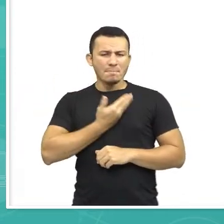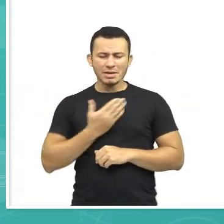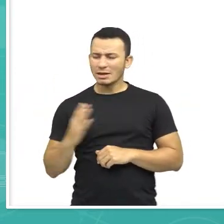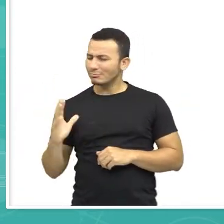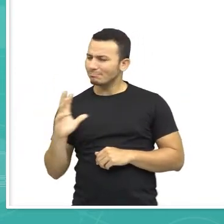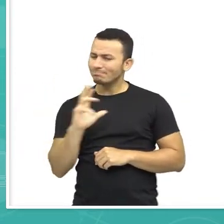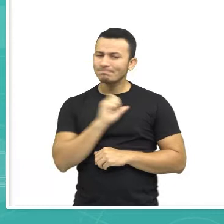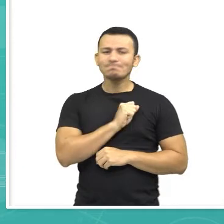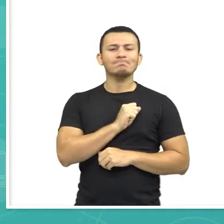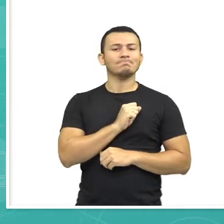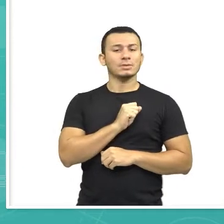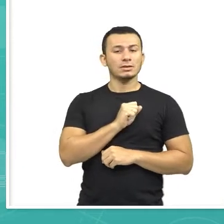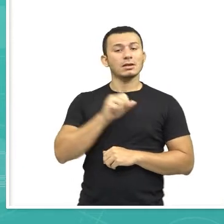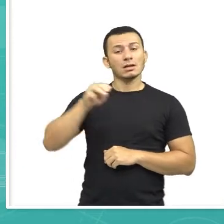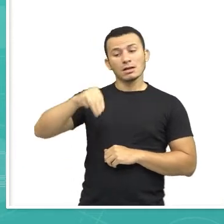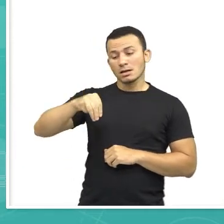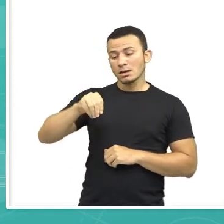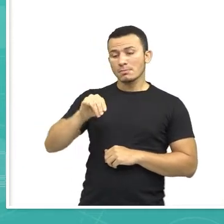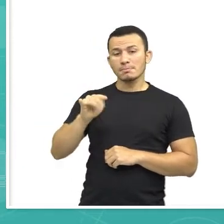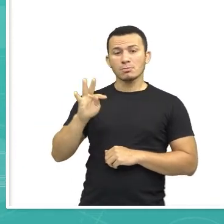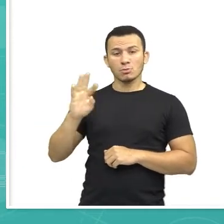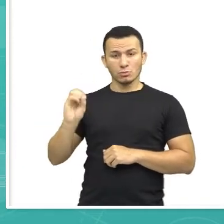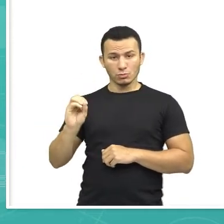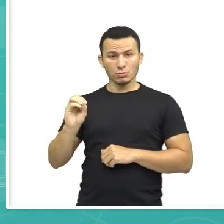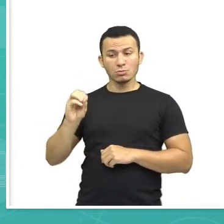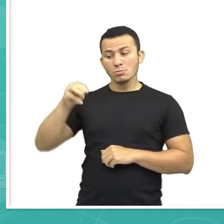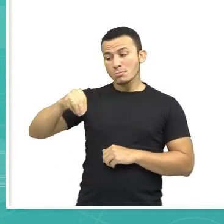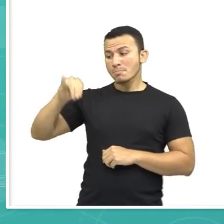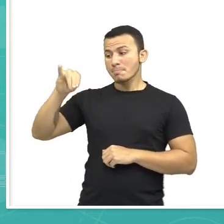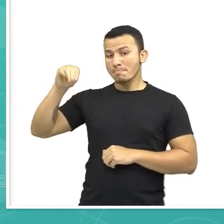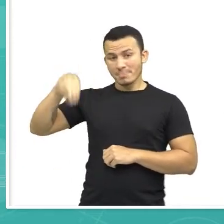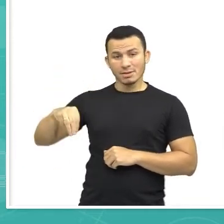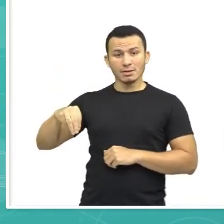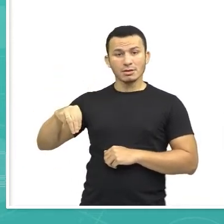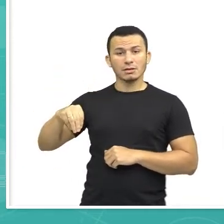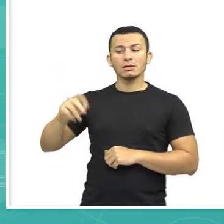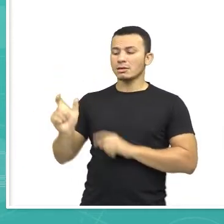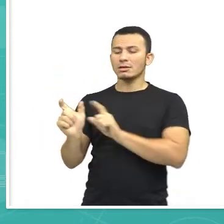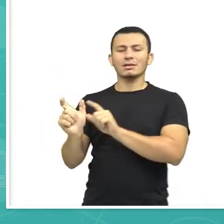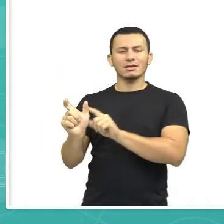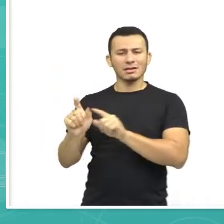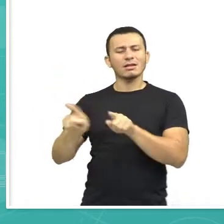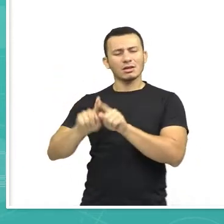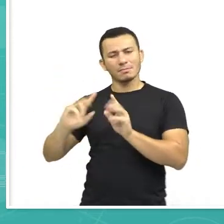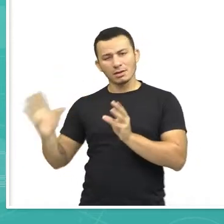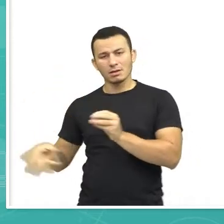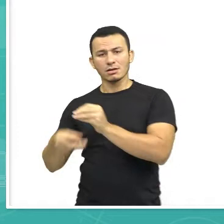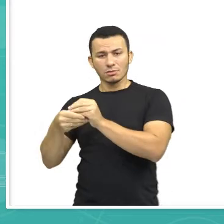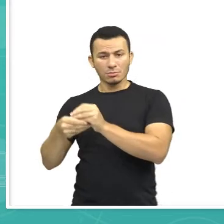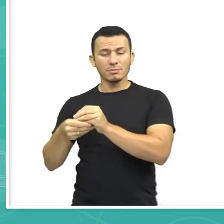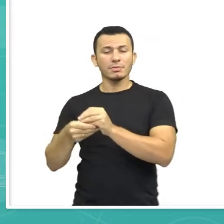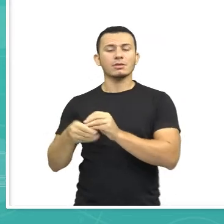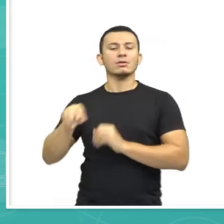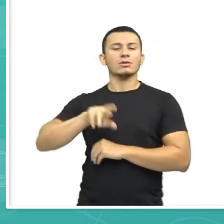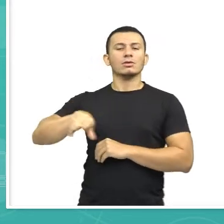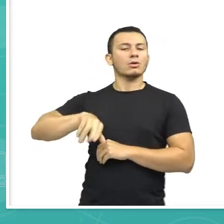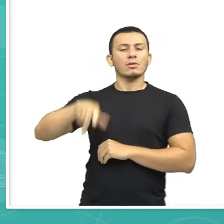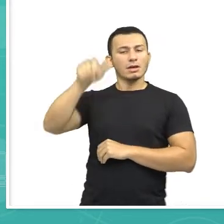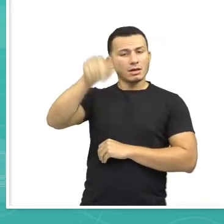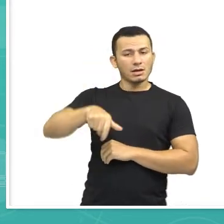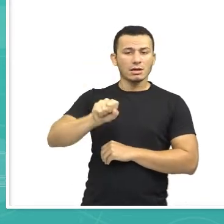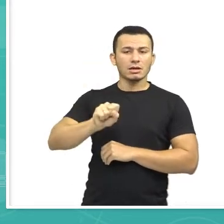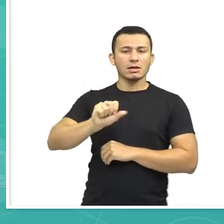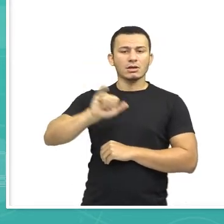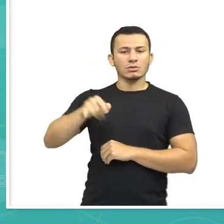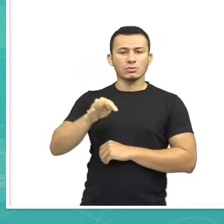um complemento também. Muito bem. Então eles não vão ser utilizados ali como sujeito,